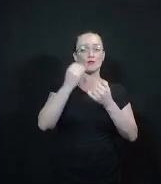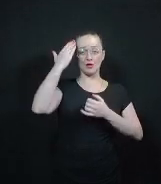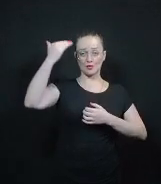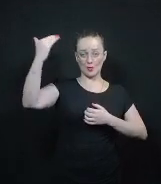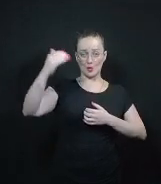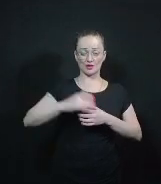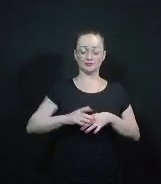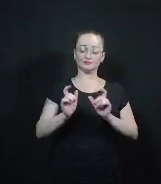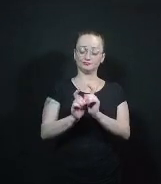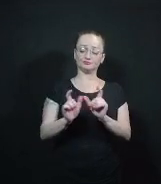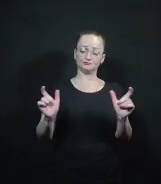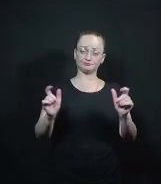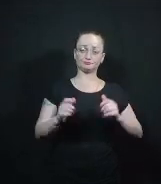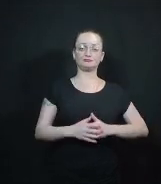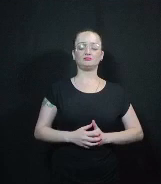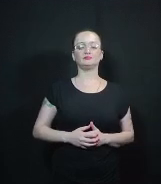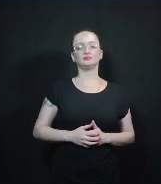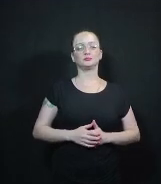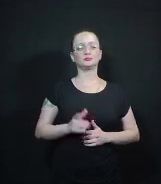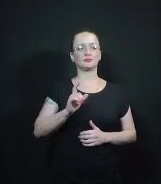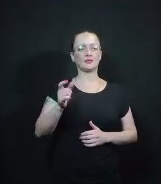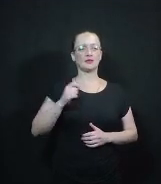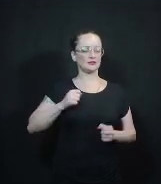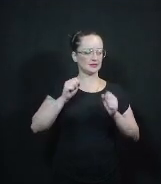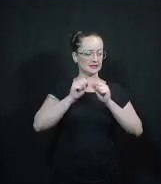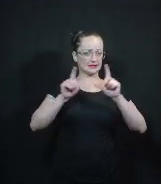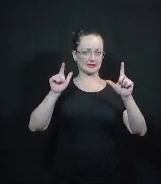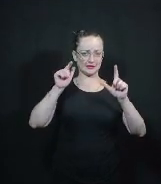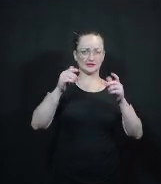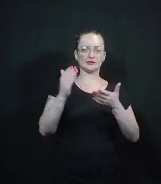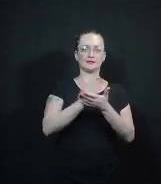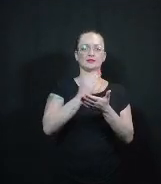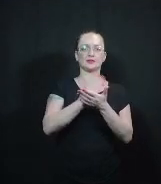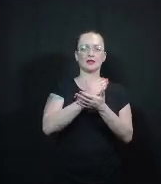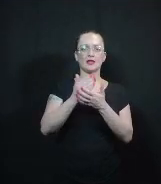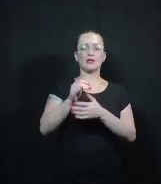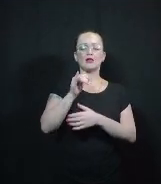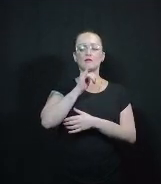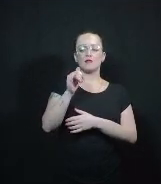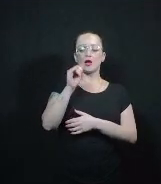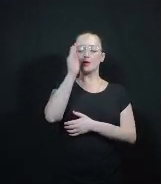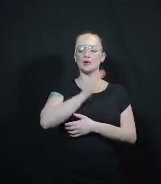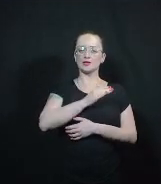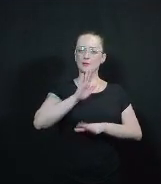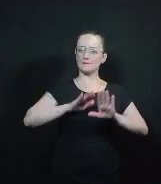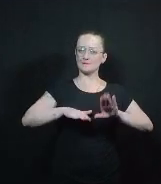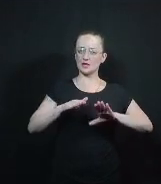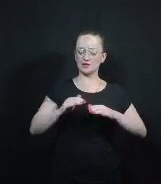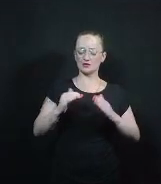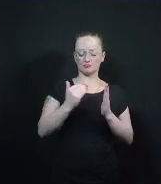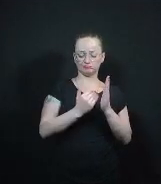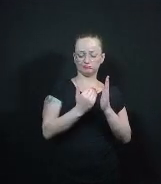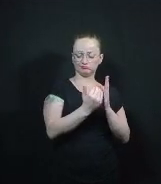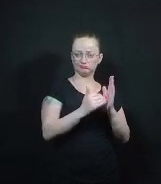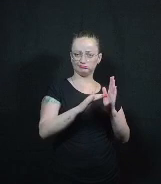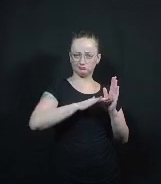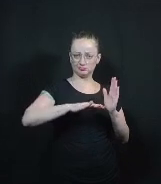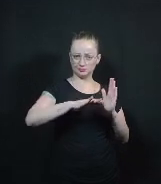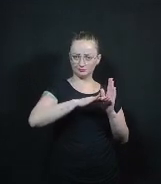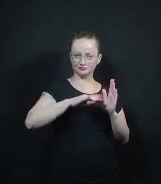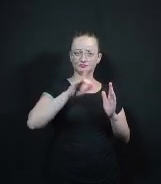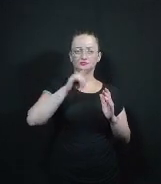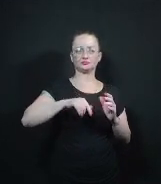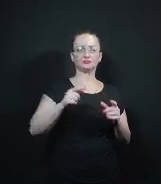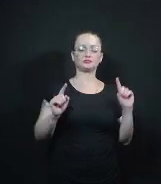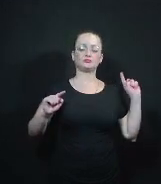muito, eu acho que destacada desse livro, ela disse que o brasileiro médio, das camadas médias e altas, ele se